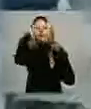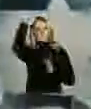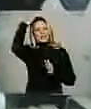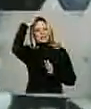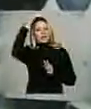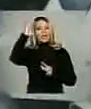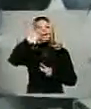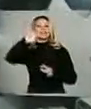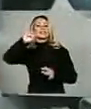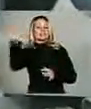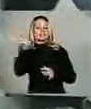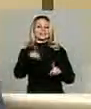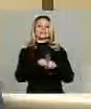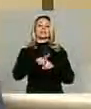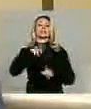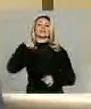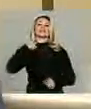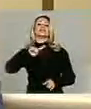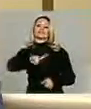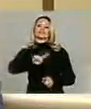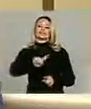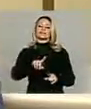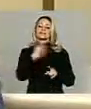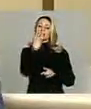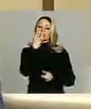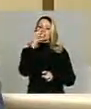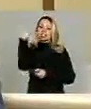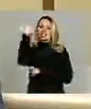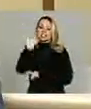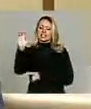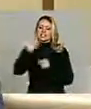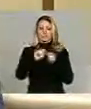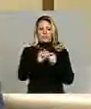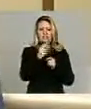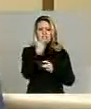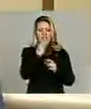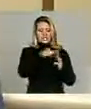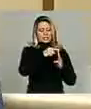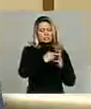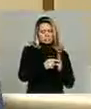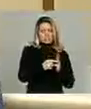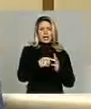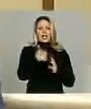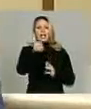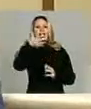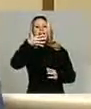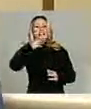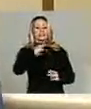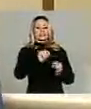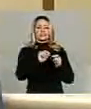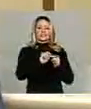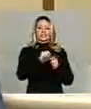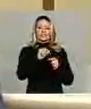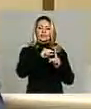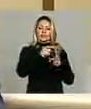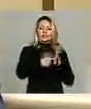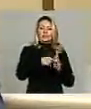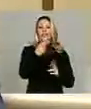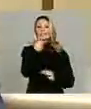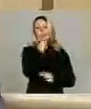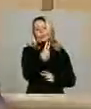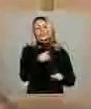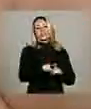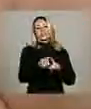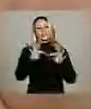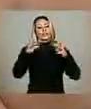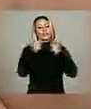Santa Catarina e Minas Gerais. São 3 que fazem a fase 3, são 14 que fazem a fase 2 e todos fazem